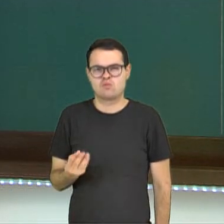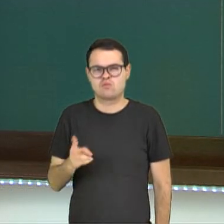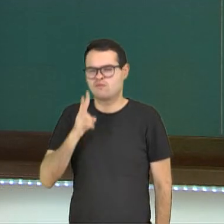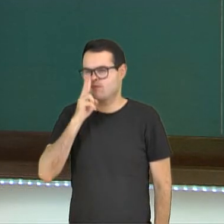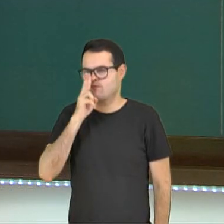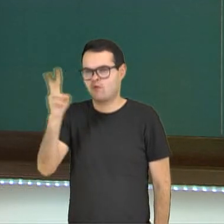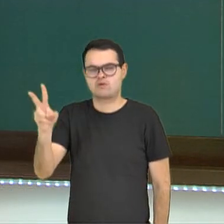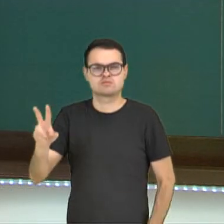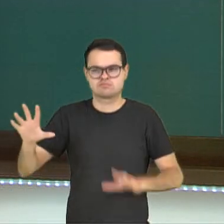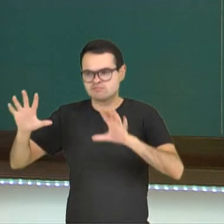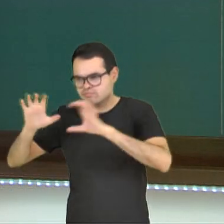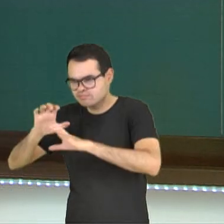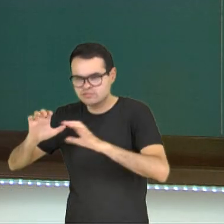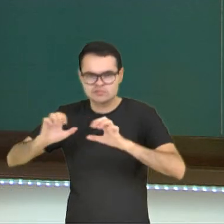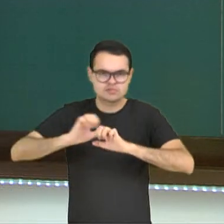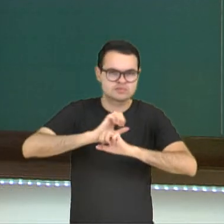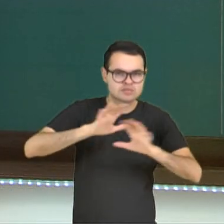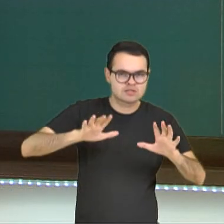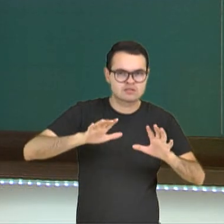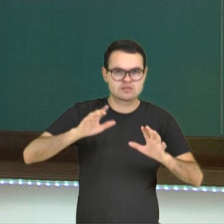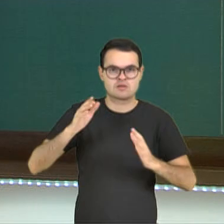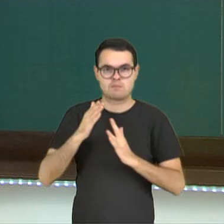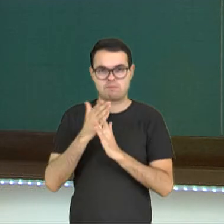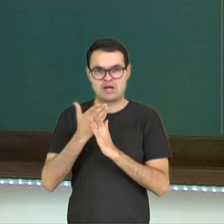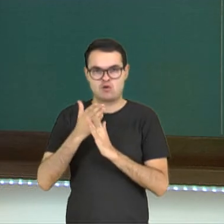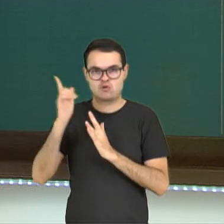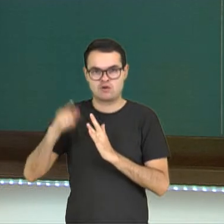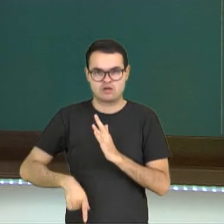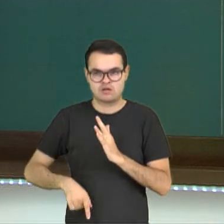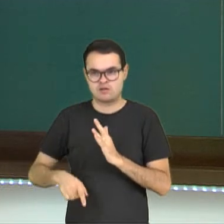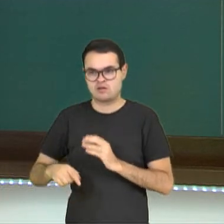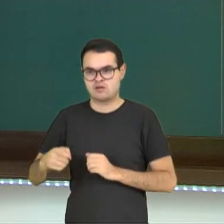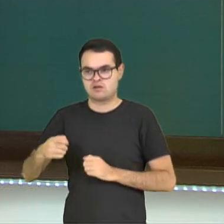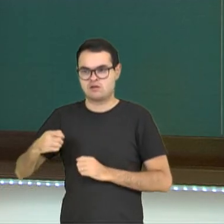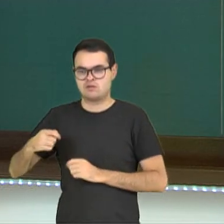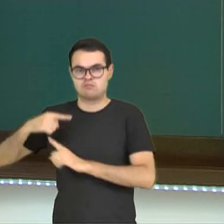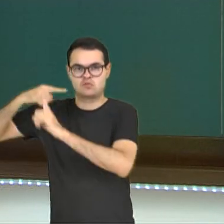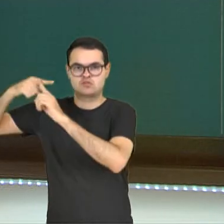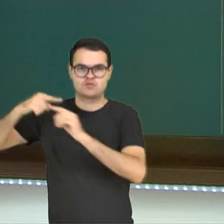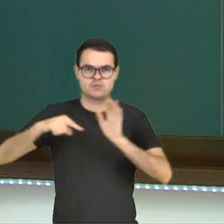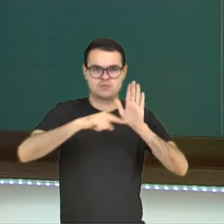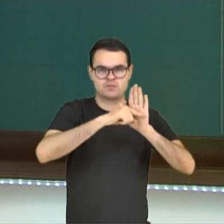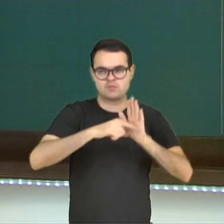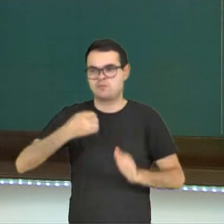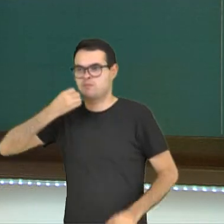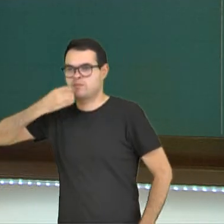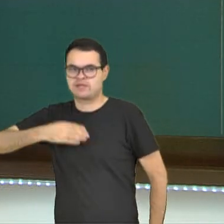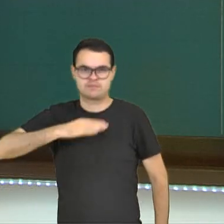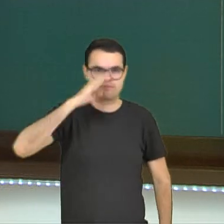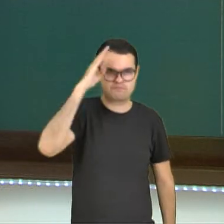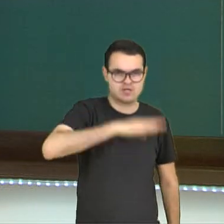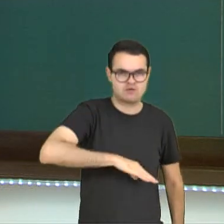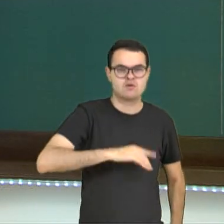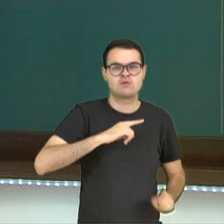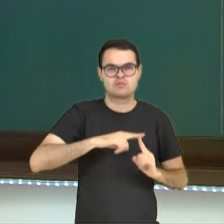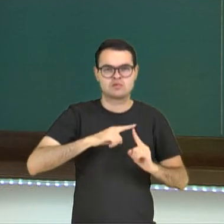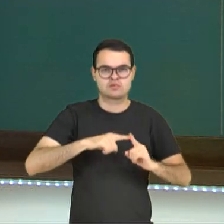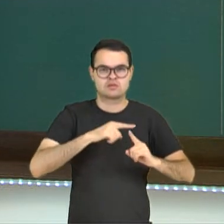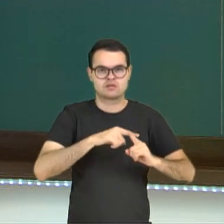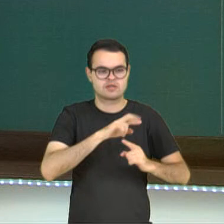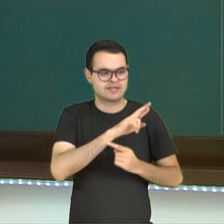contrastes. O Barroco vai ser um período de contrastes, o bem contra o mal, porque a gente vem numa decadência do Renascimento,